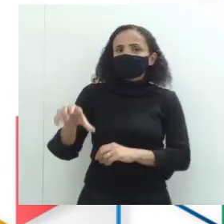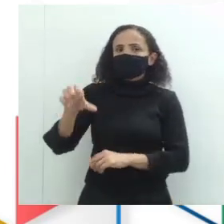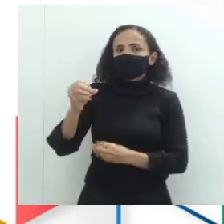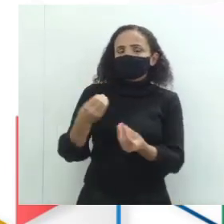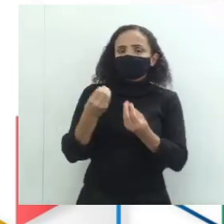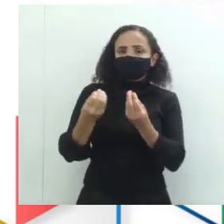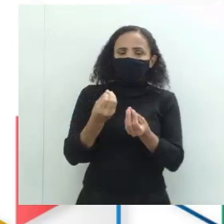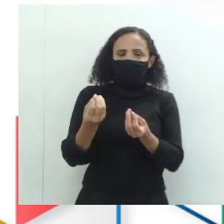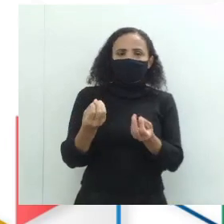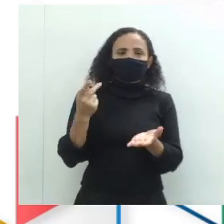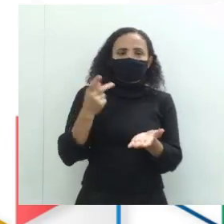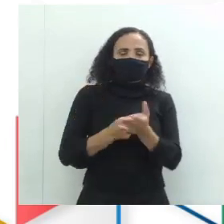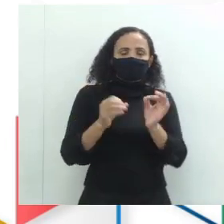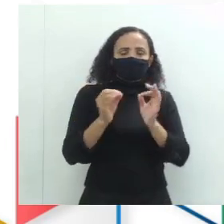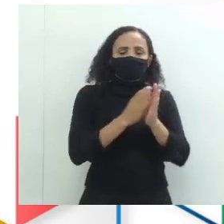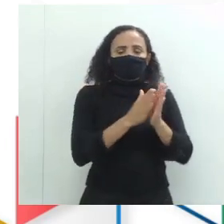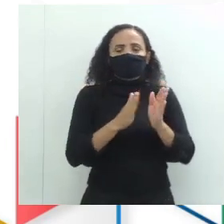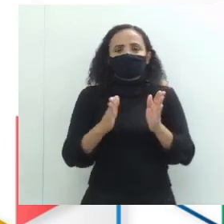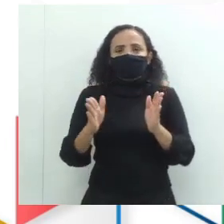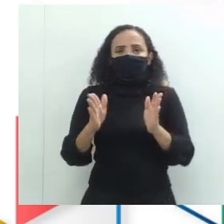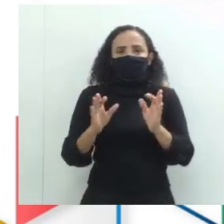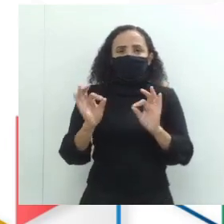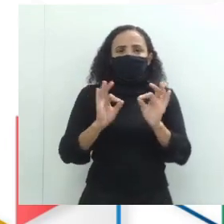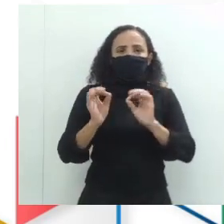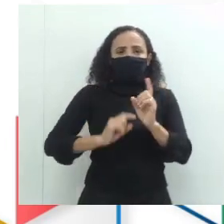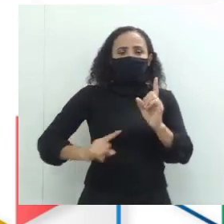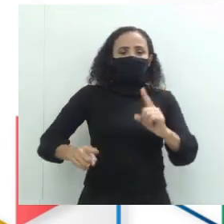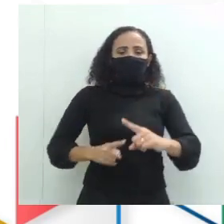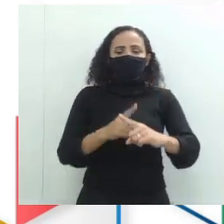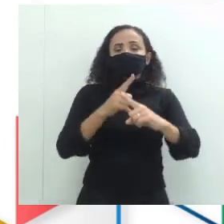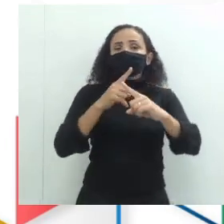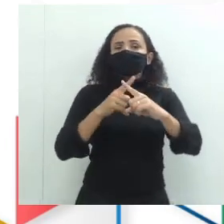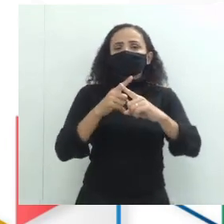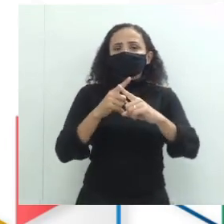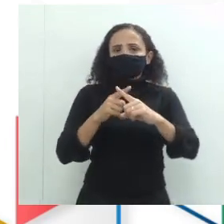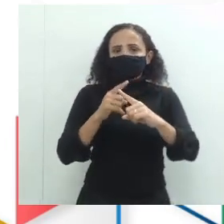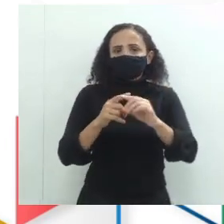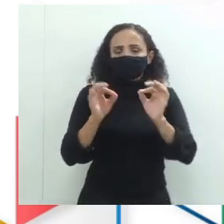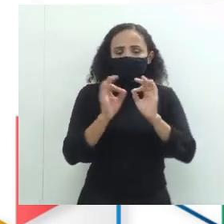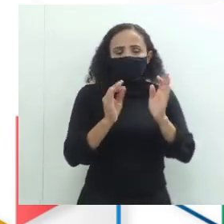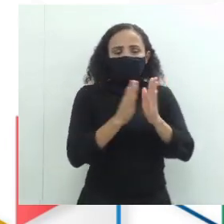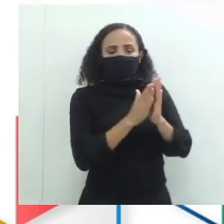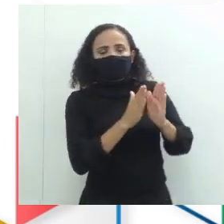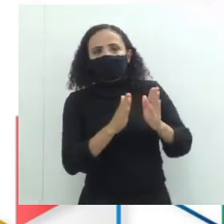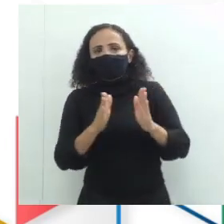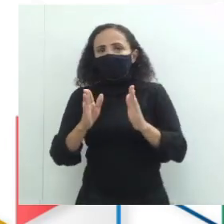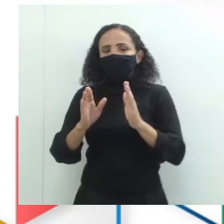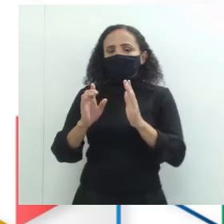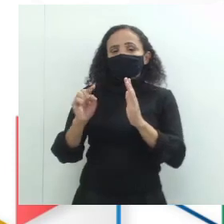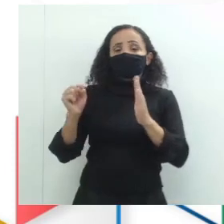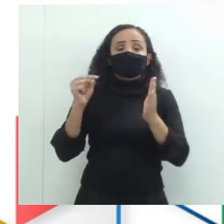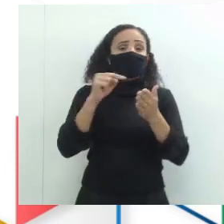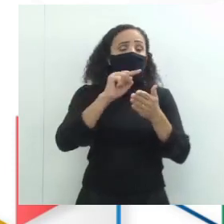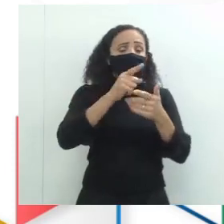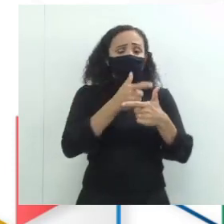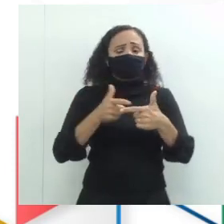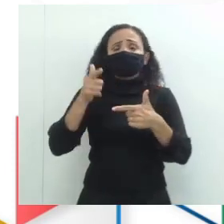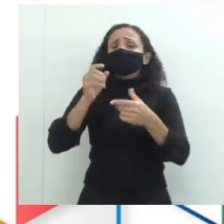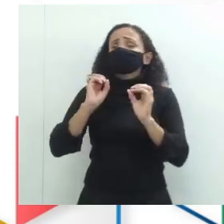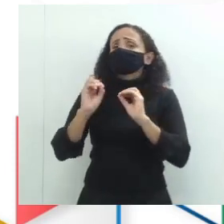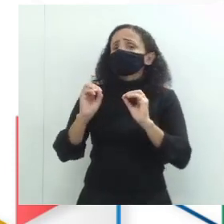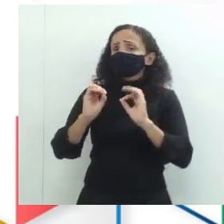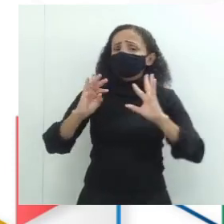Vamos verificar. Esse 2 está multiplicando, ele vai passar para o outro membro dividindo. É como se eu